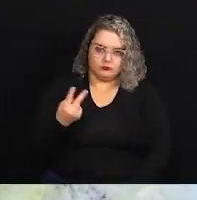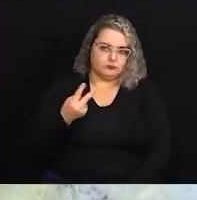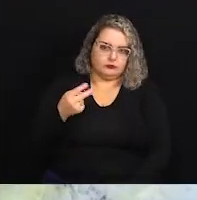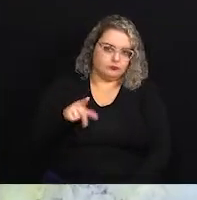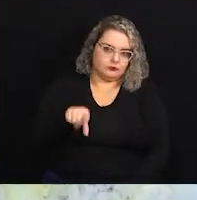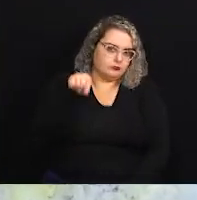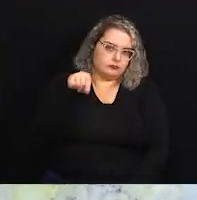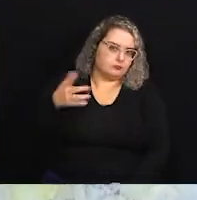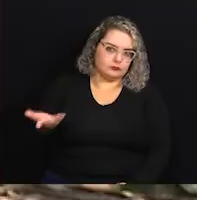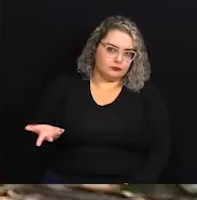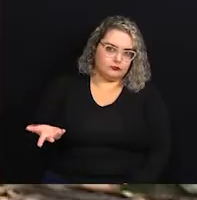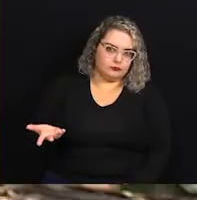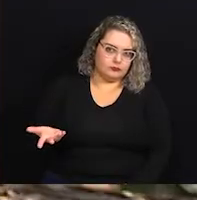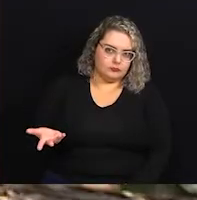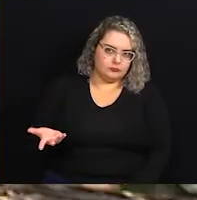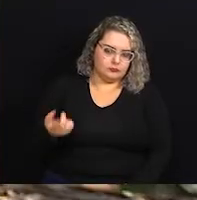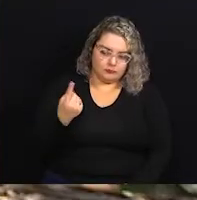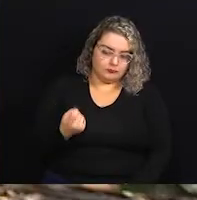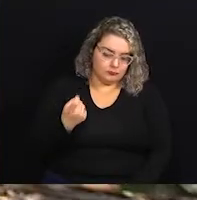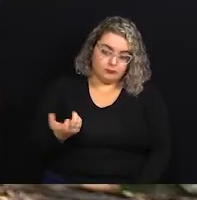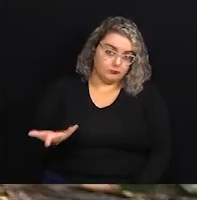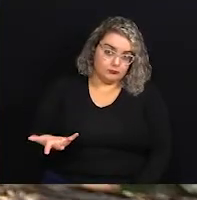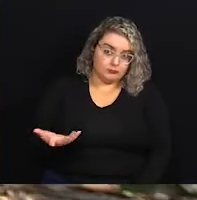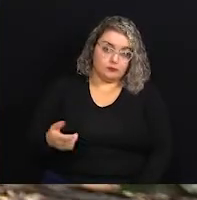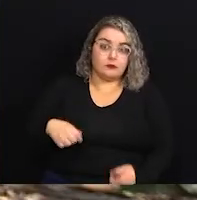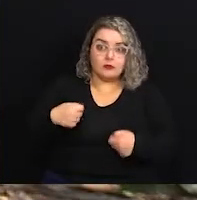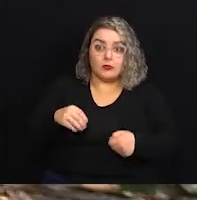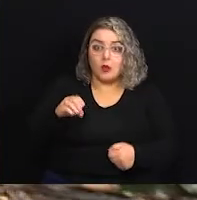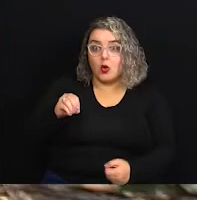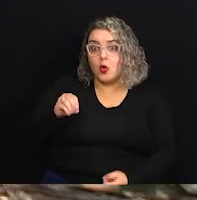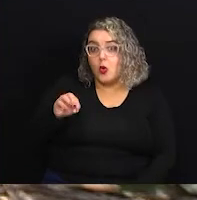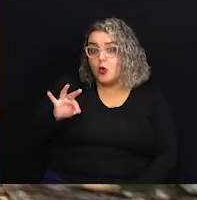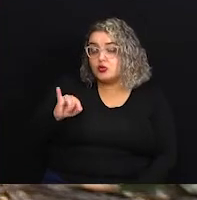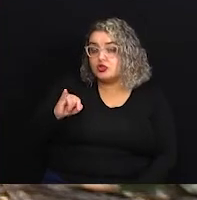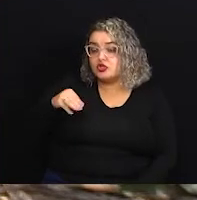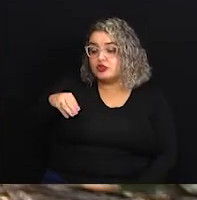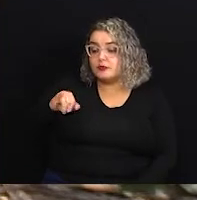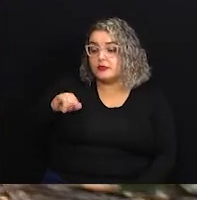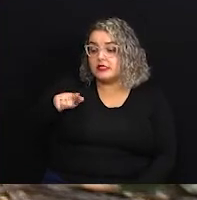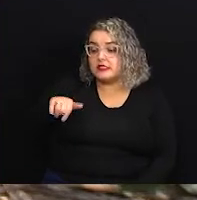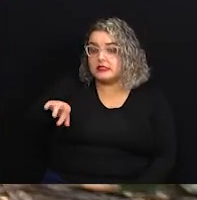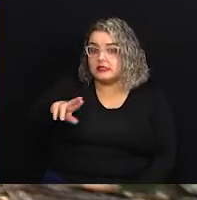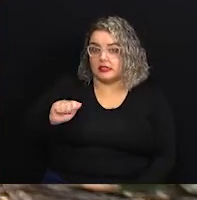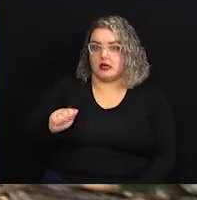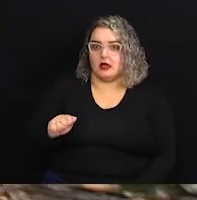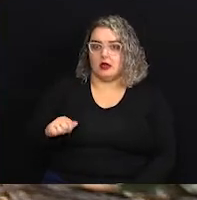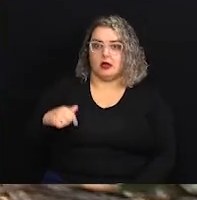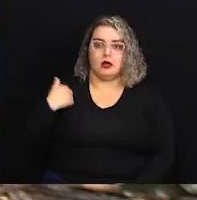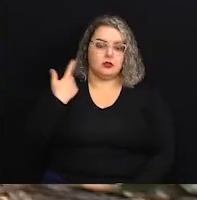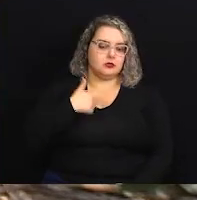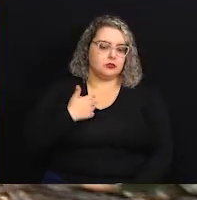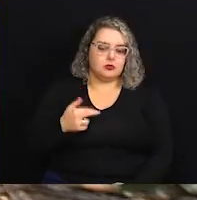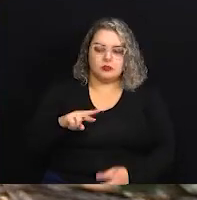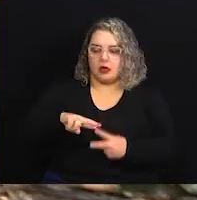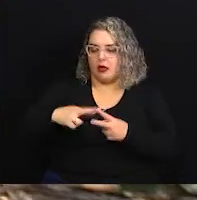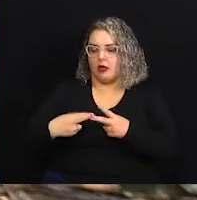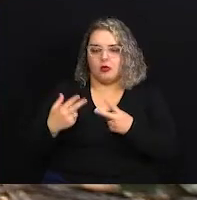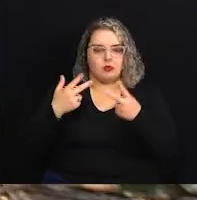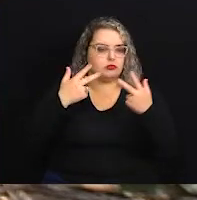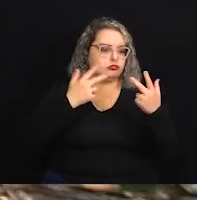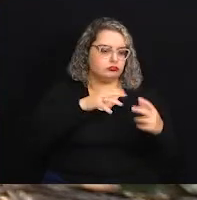uma segunda opção. Então a gente precisa otimizar as nossas matérias-primas, os nossos